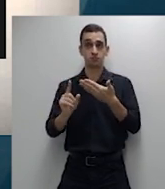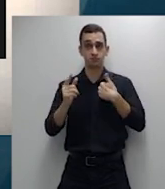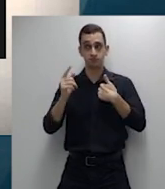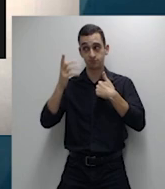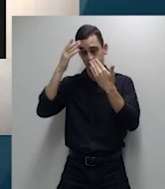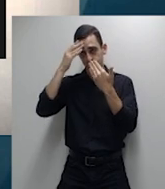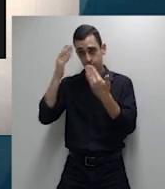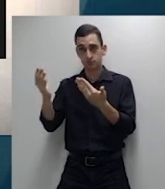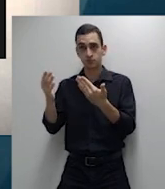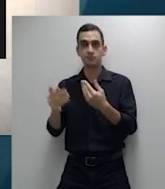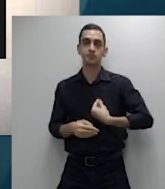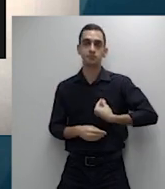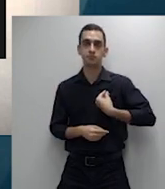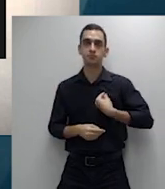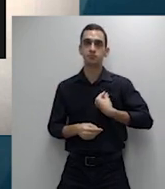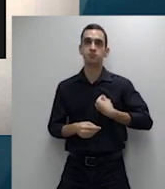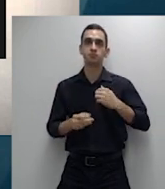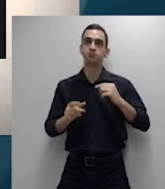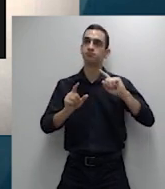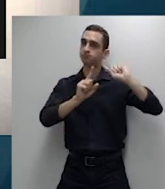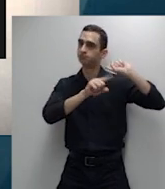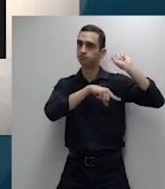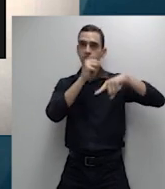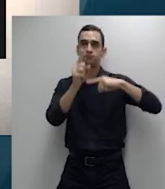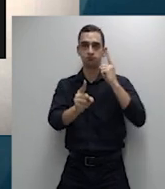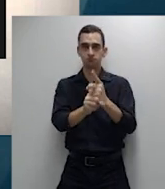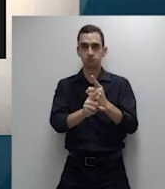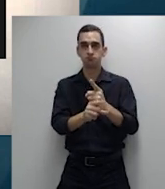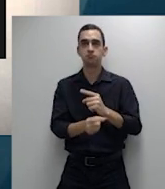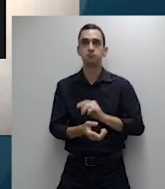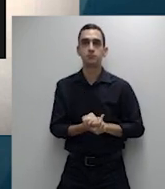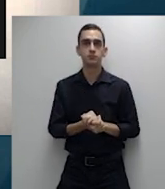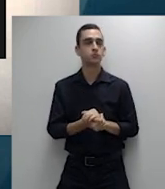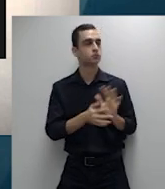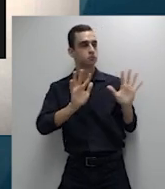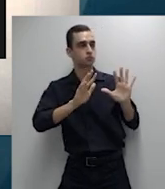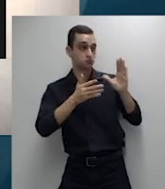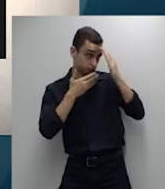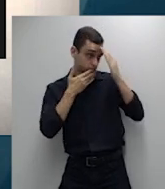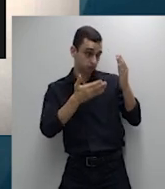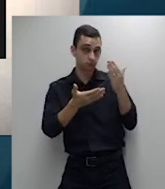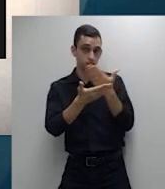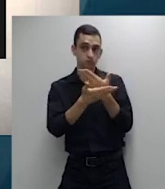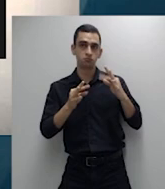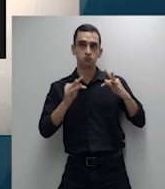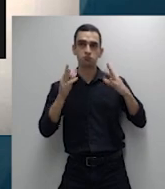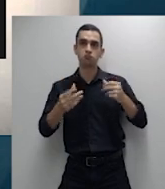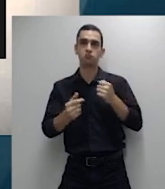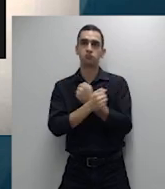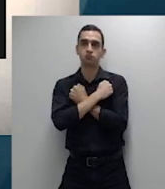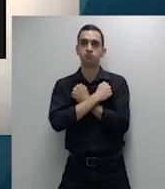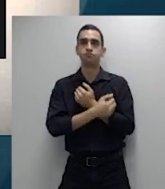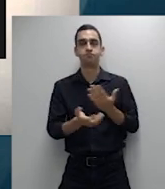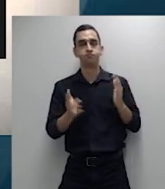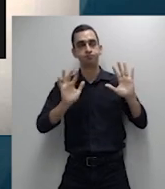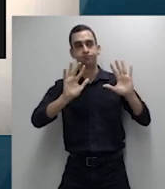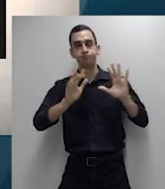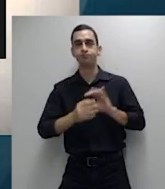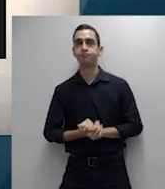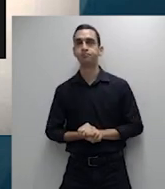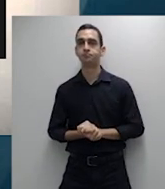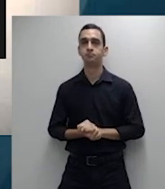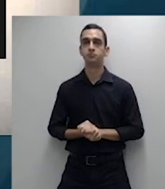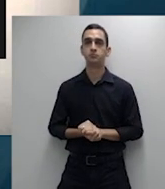registros bom Natal e até a próxima oportunidade agradeço a vossa excelência sou abraço e vamos agora